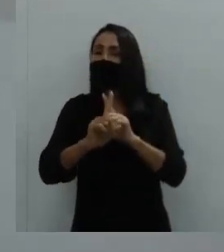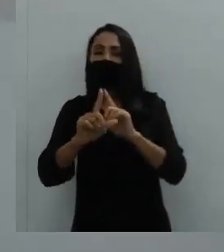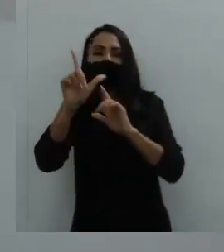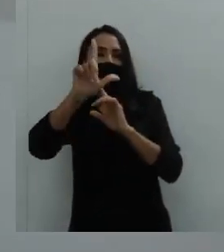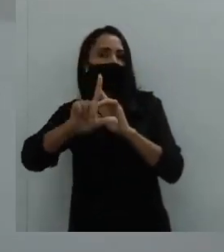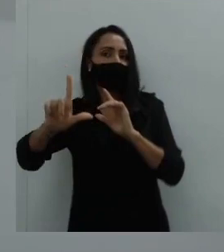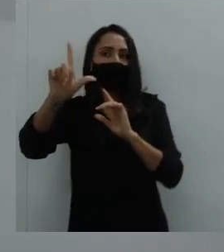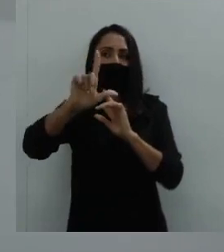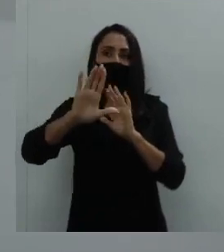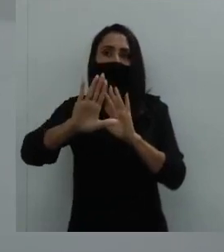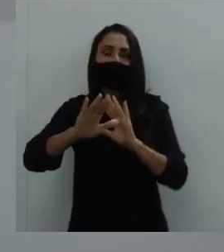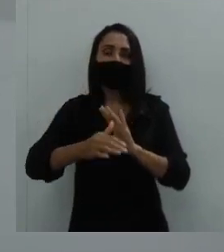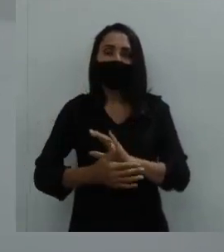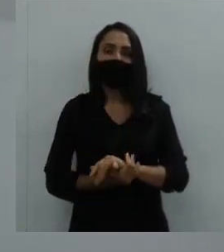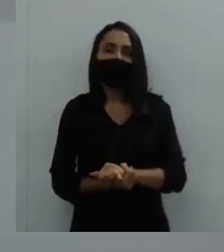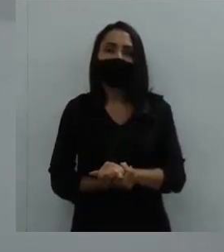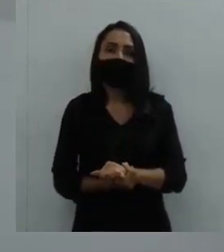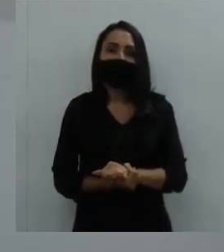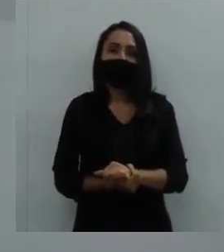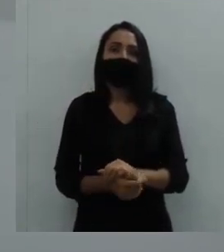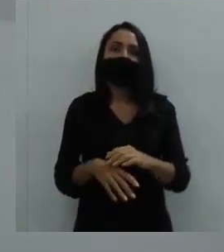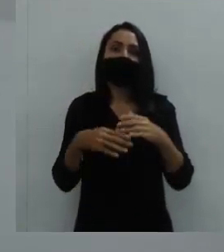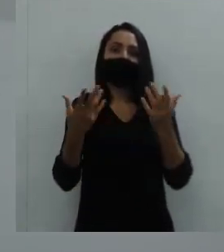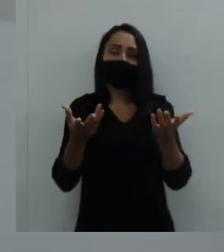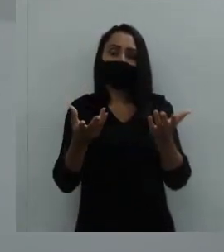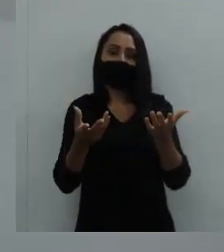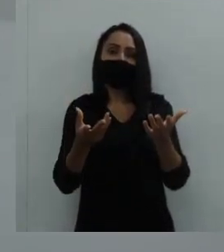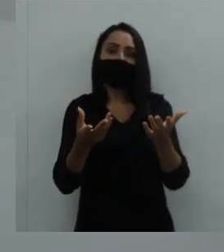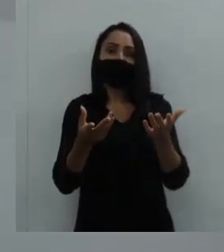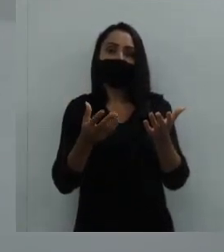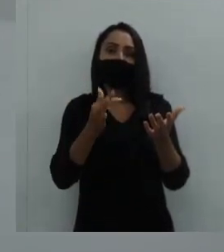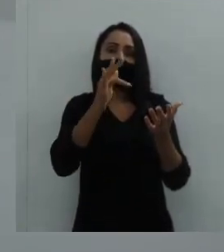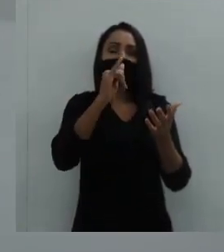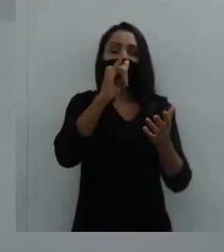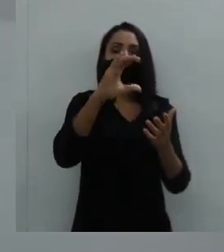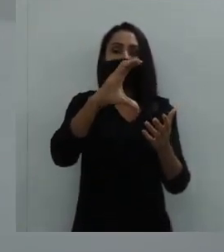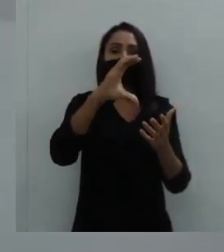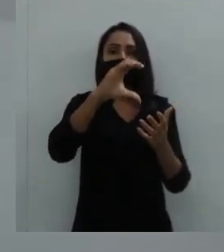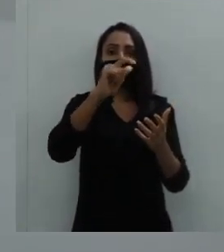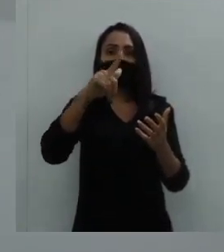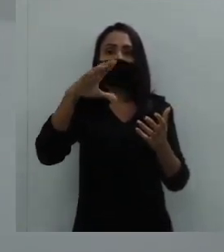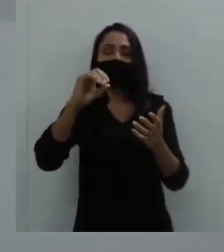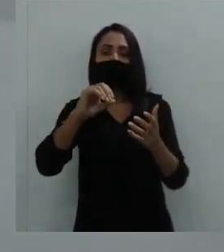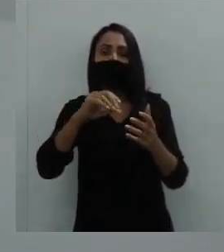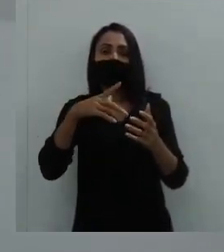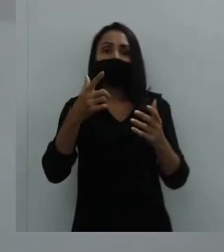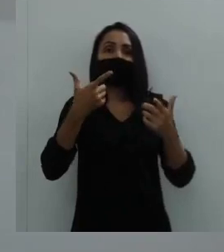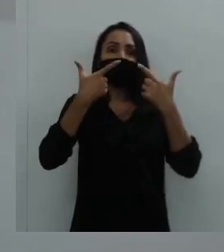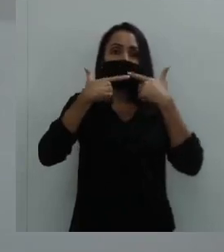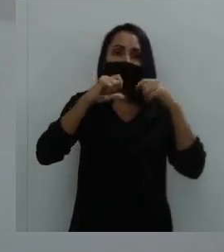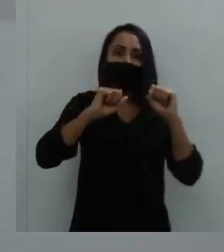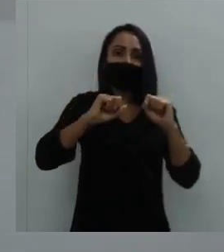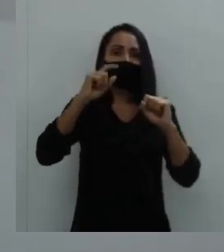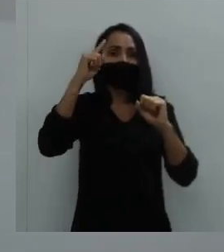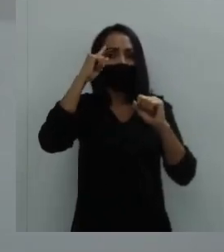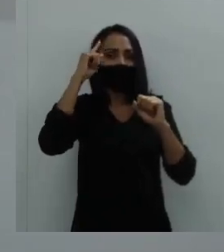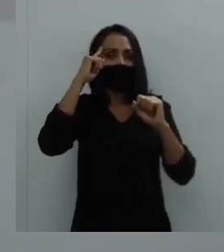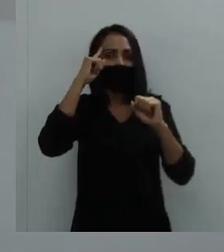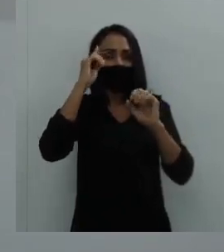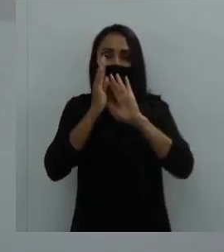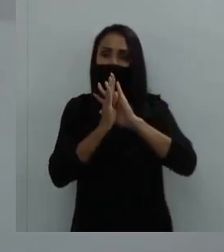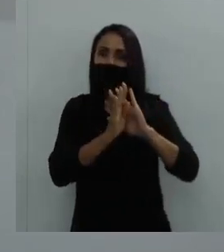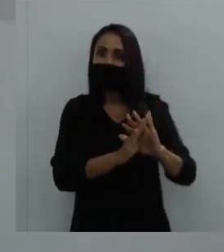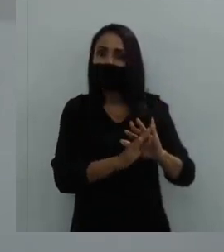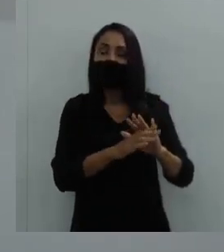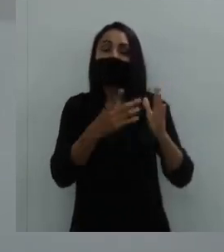O texto literário é aquele que é ficcional, a ficção, aquele que rompe a linguagem do dia a dia comum. E